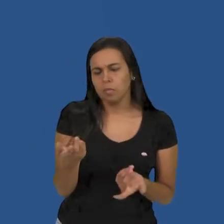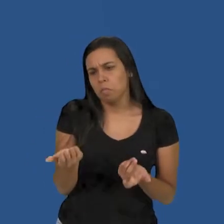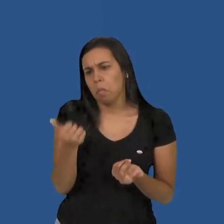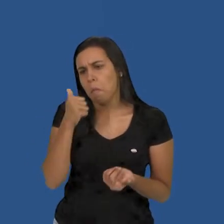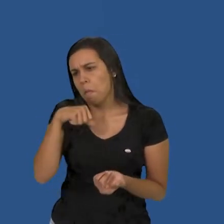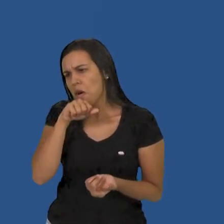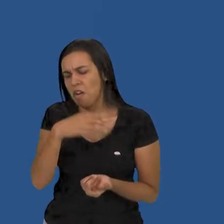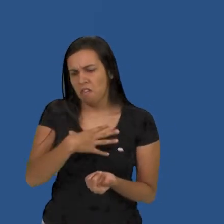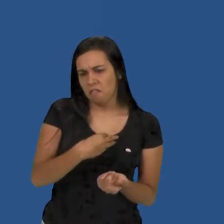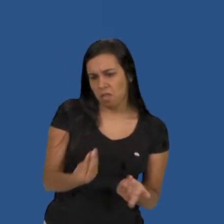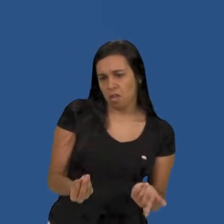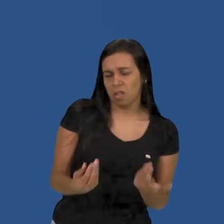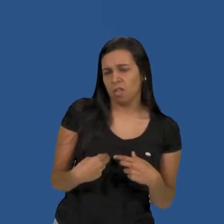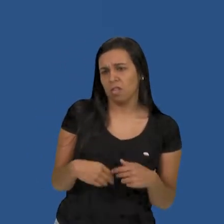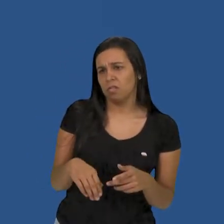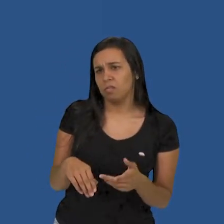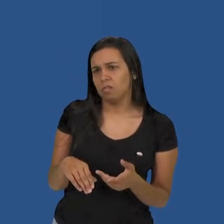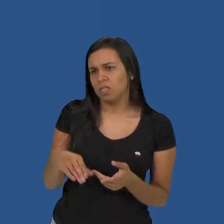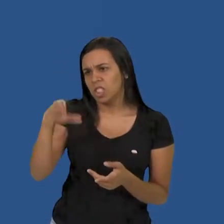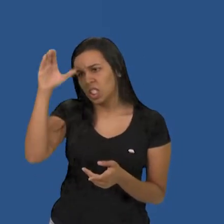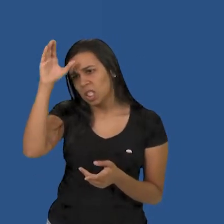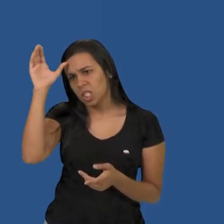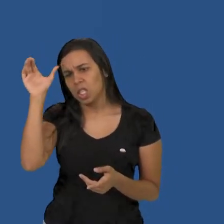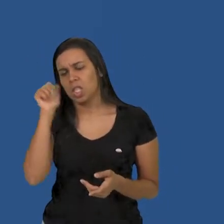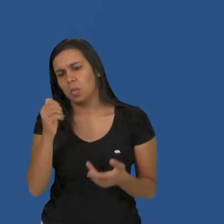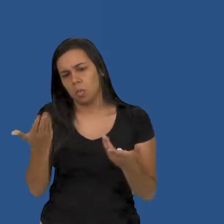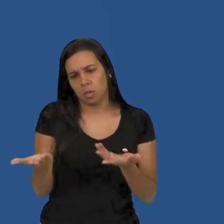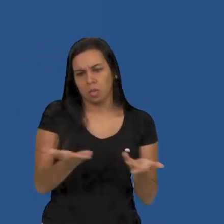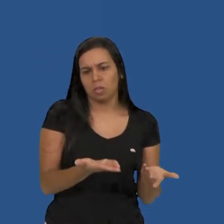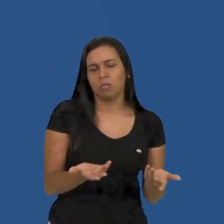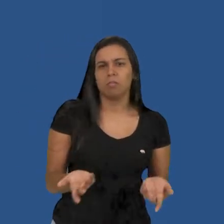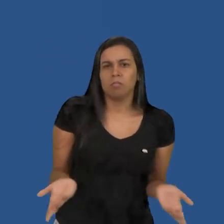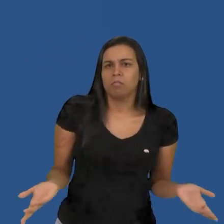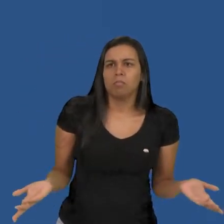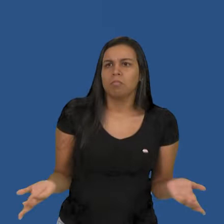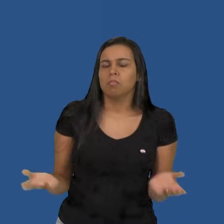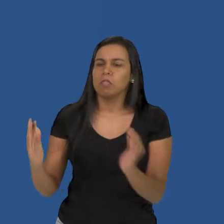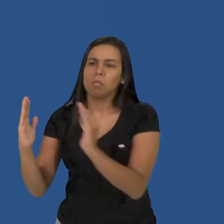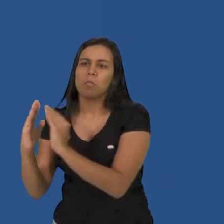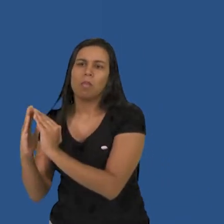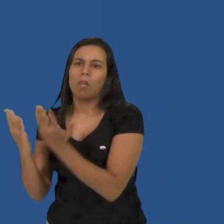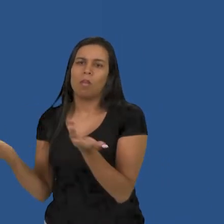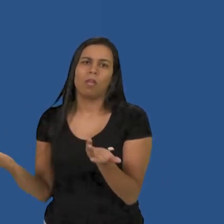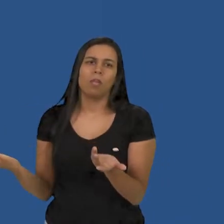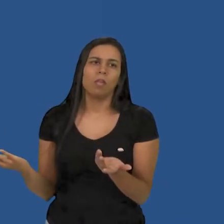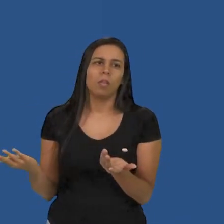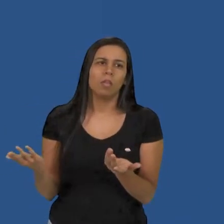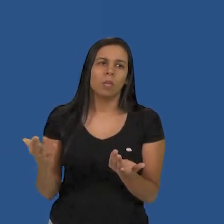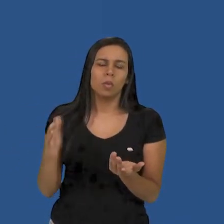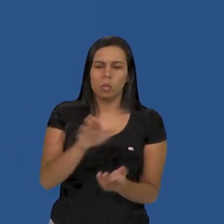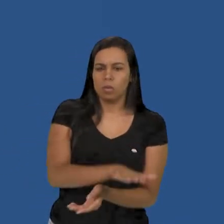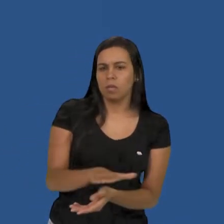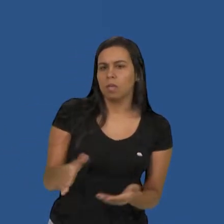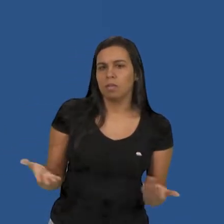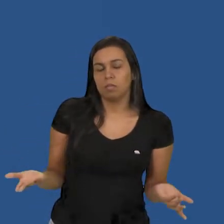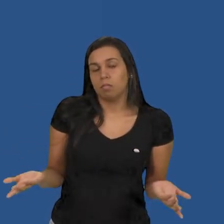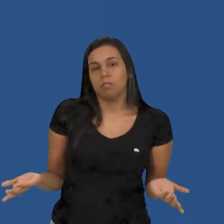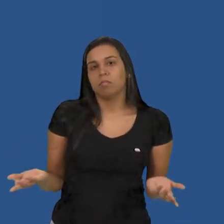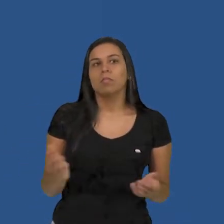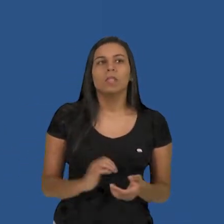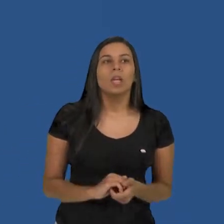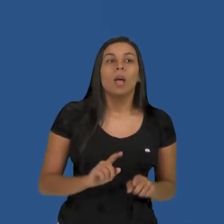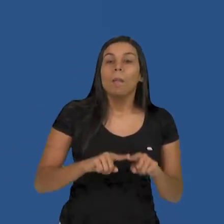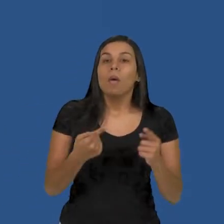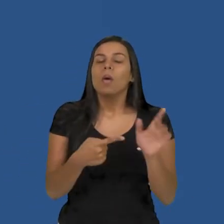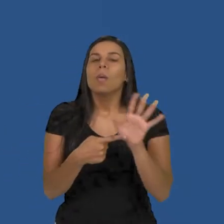tia e sobrinha, né? Ou, sei lá, de uma vizinha com uma menina menor. Mas o que mostra atrás,